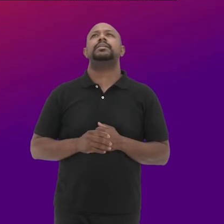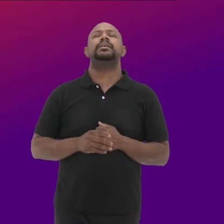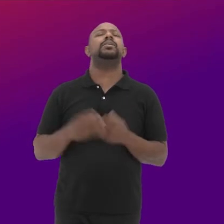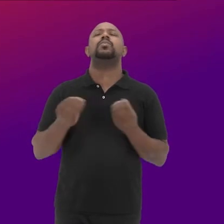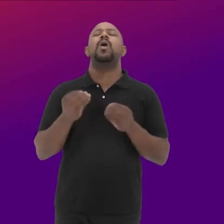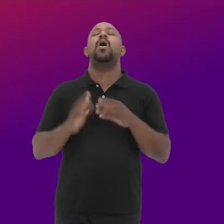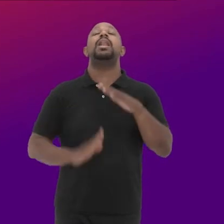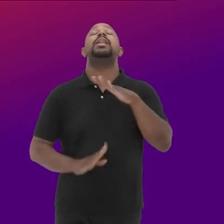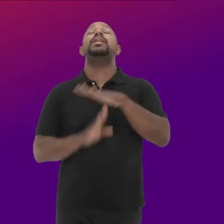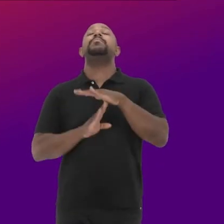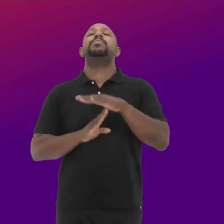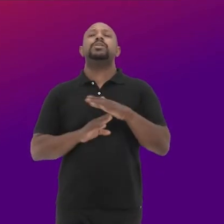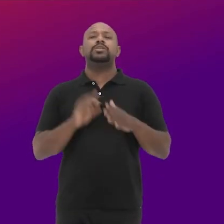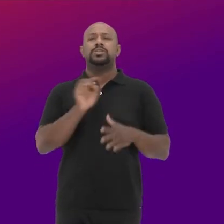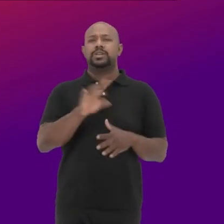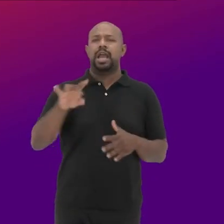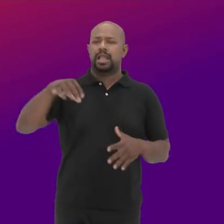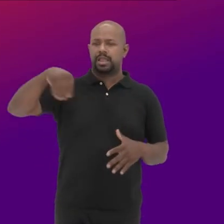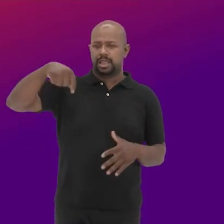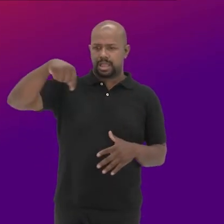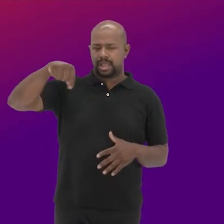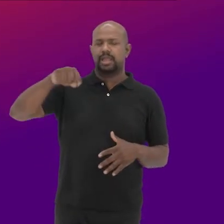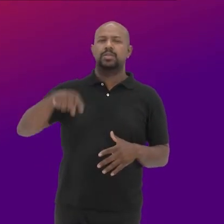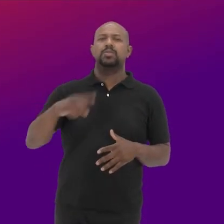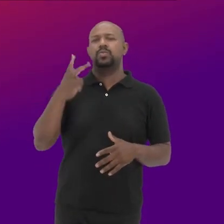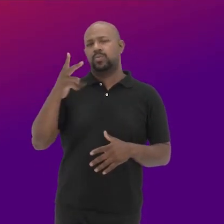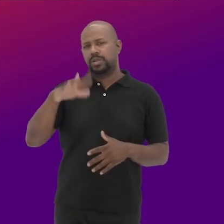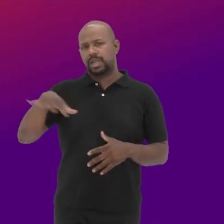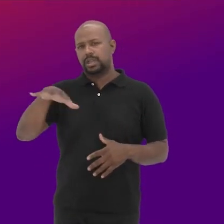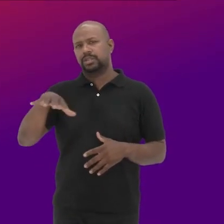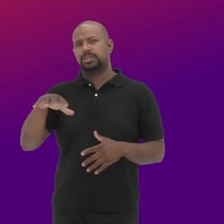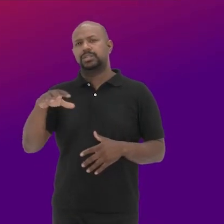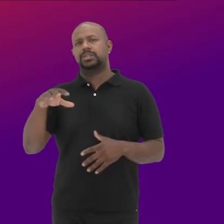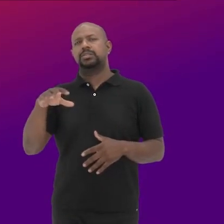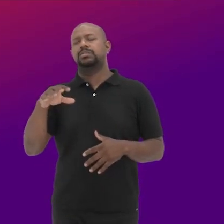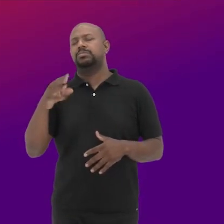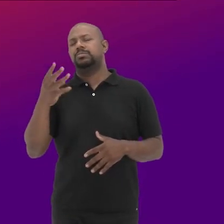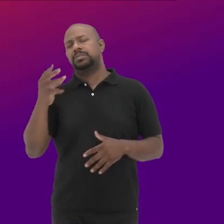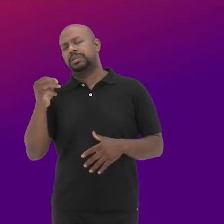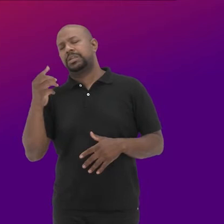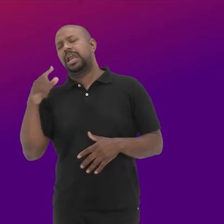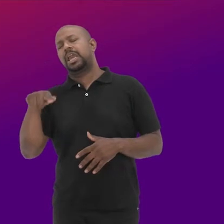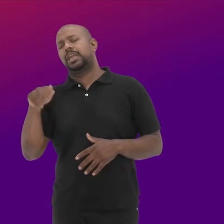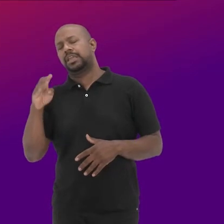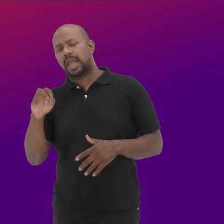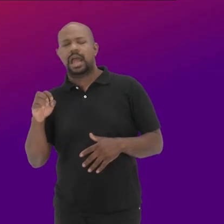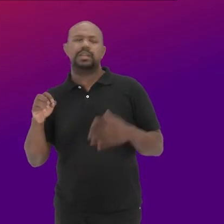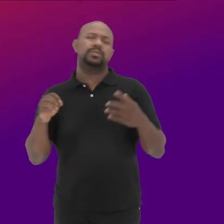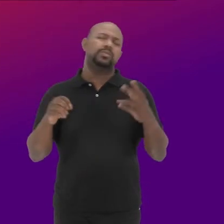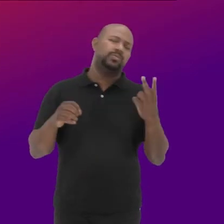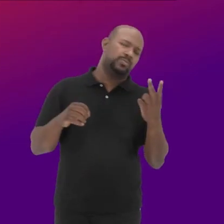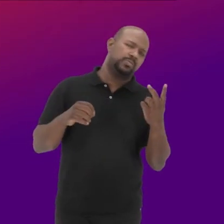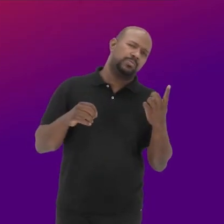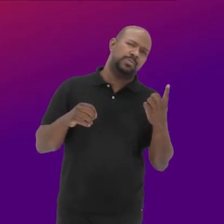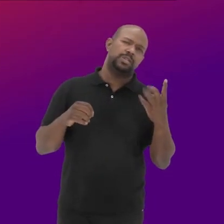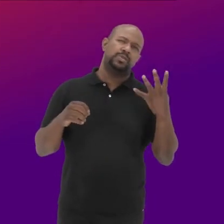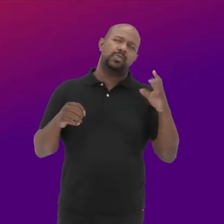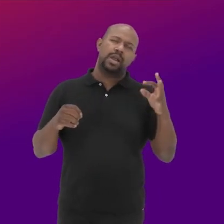o limite de cada apólice? São 2 áreas de 50 hectares e uma área de 40, são áreas relativamente pequenas,